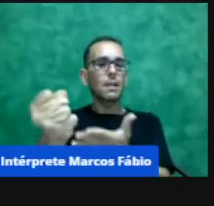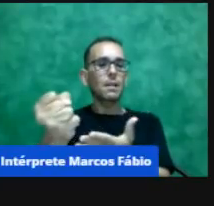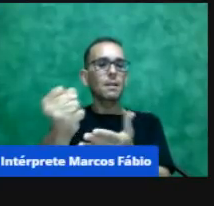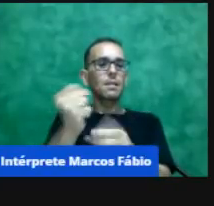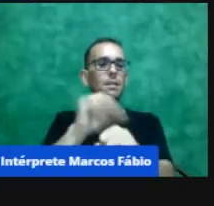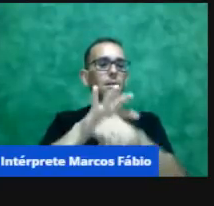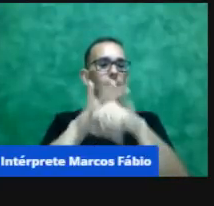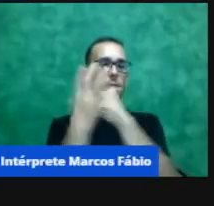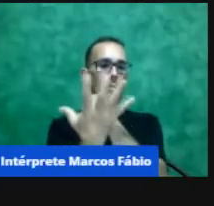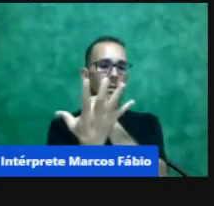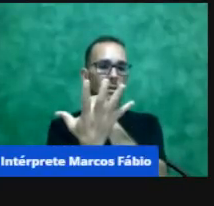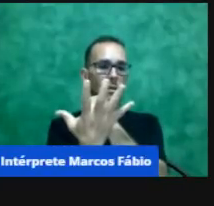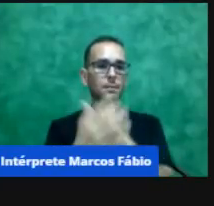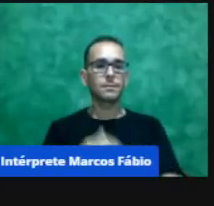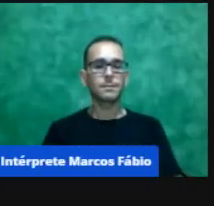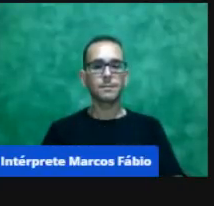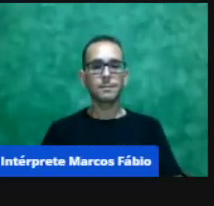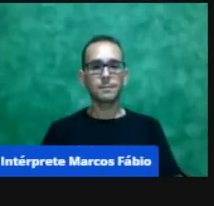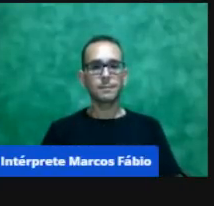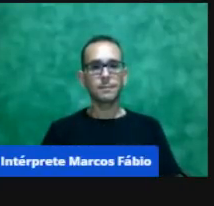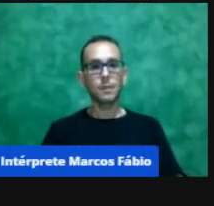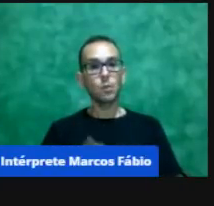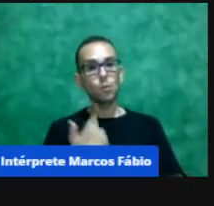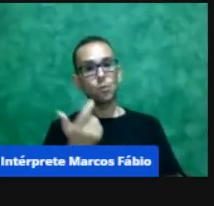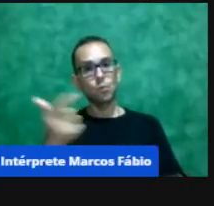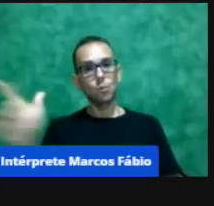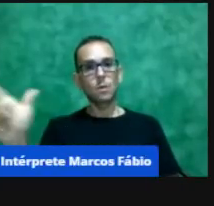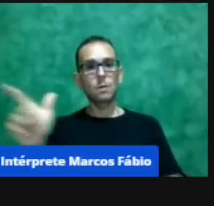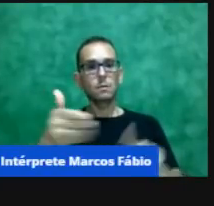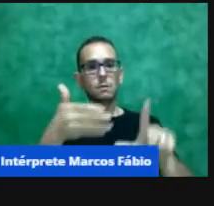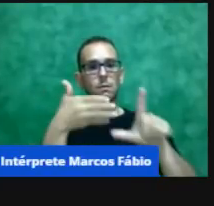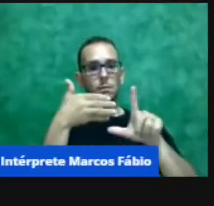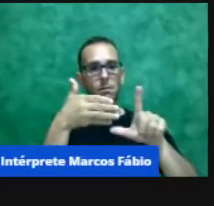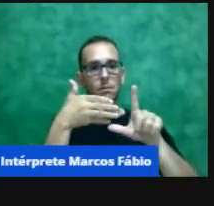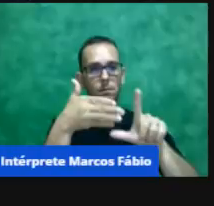melhorem. No próximo slide,